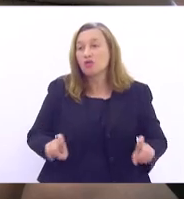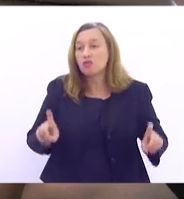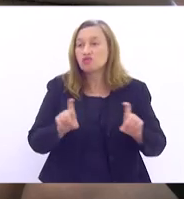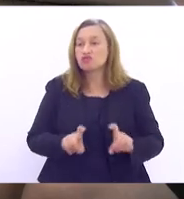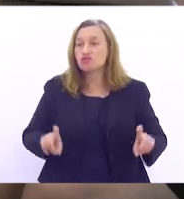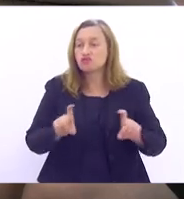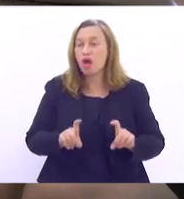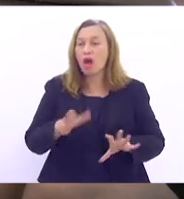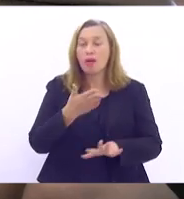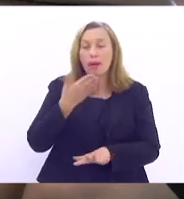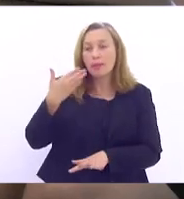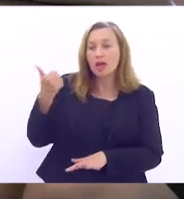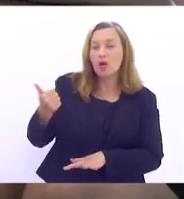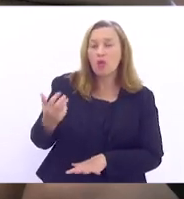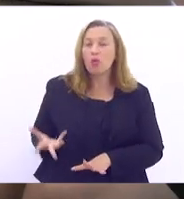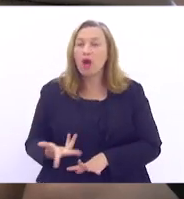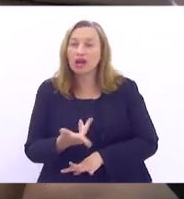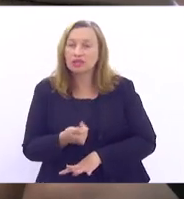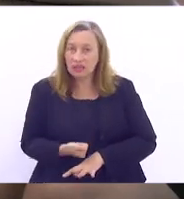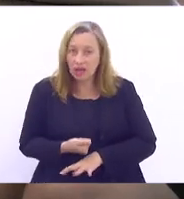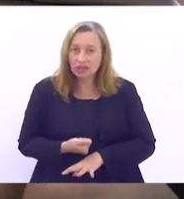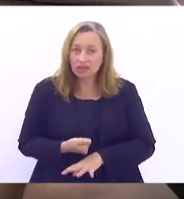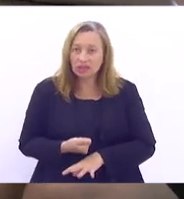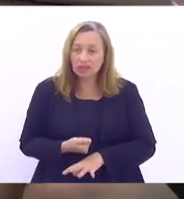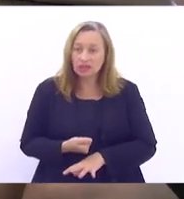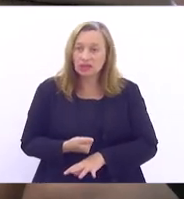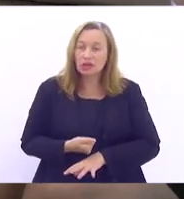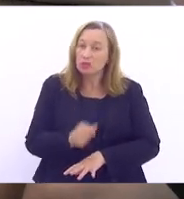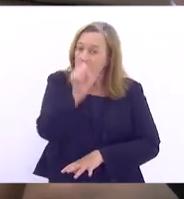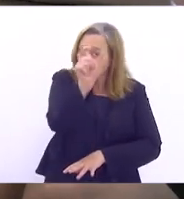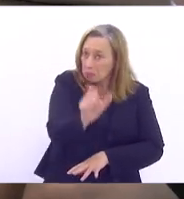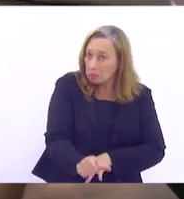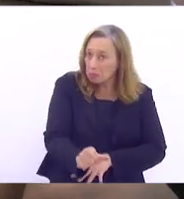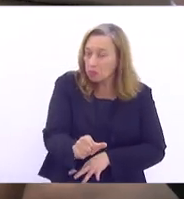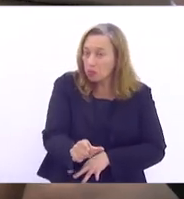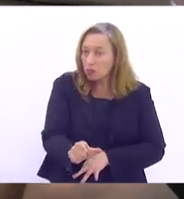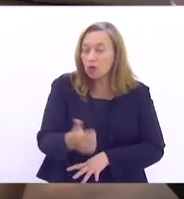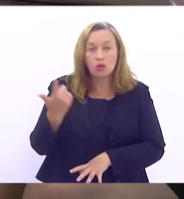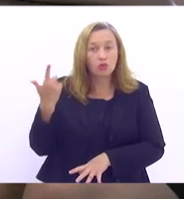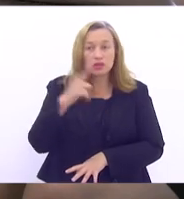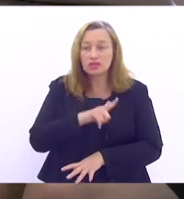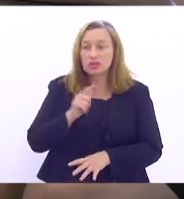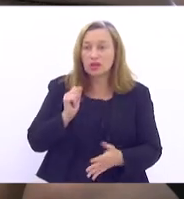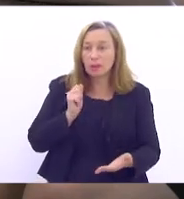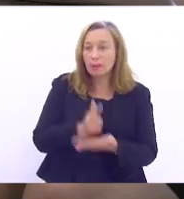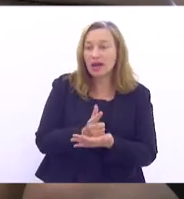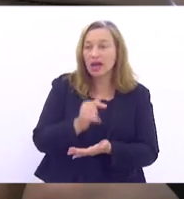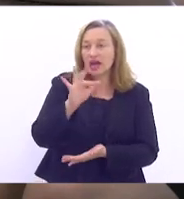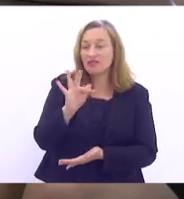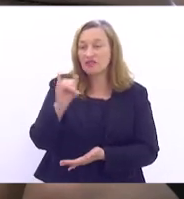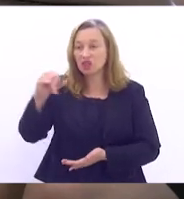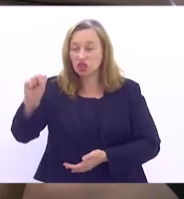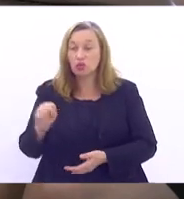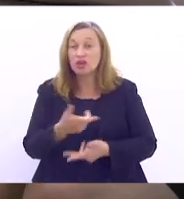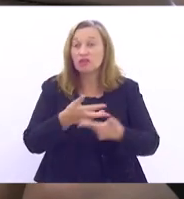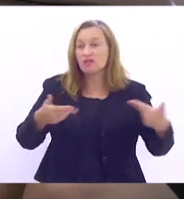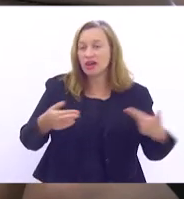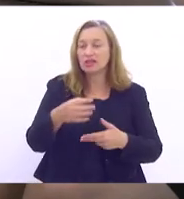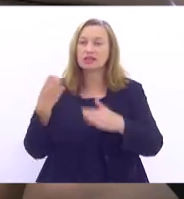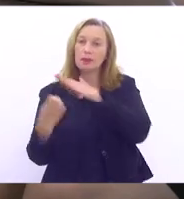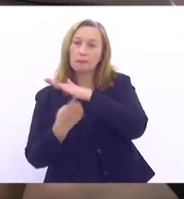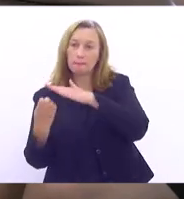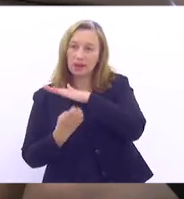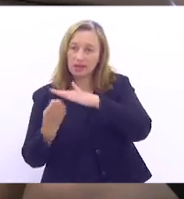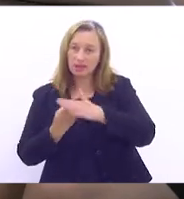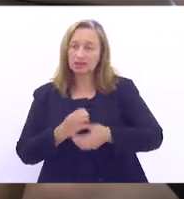dar uma melhor condição para que o contribuinte fique em dia com o fisco. Nós temos diversas empresas